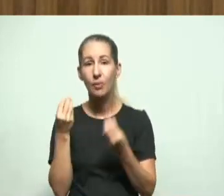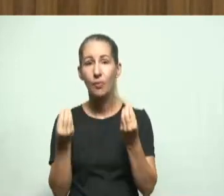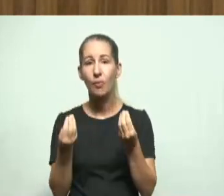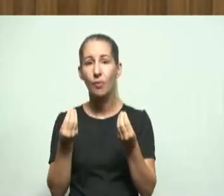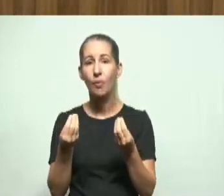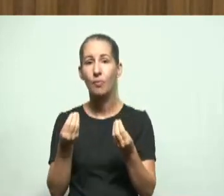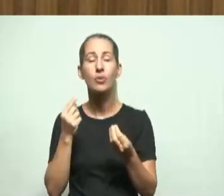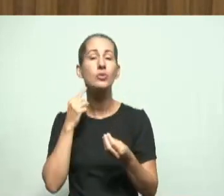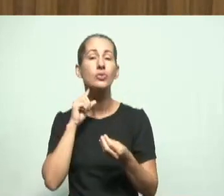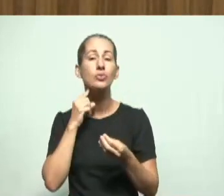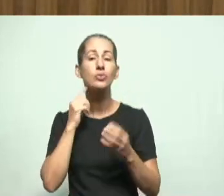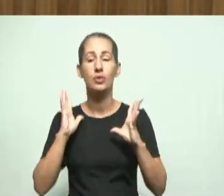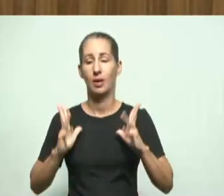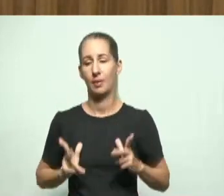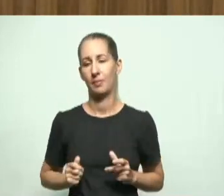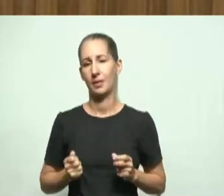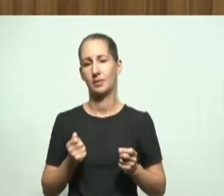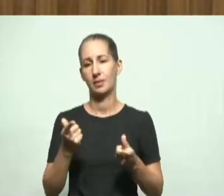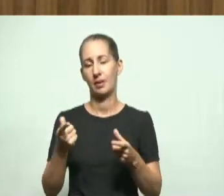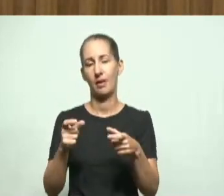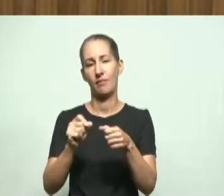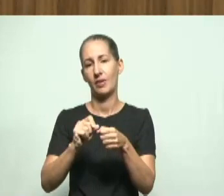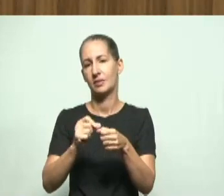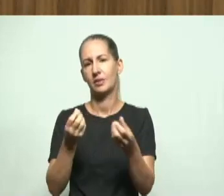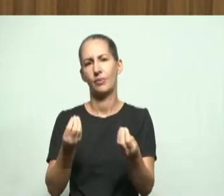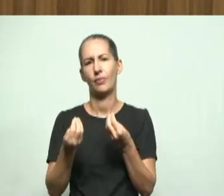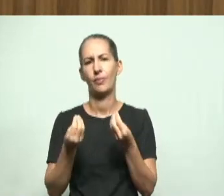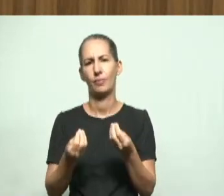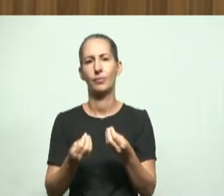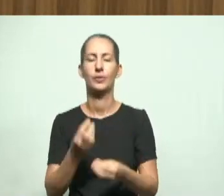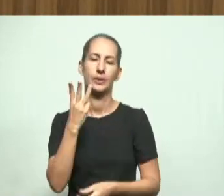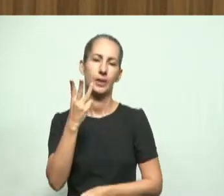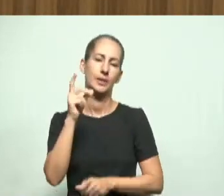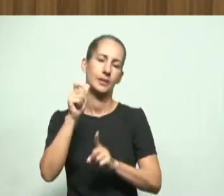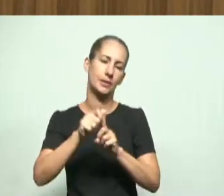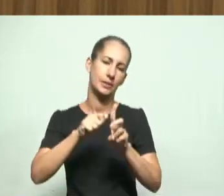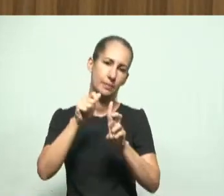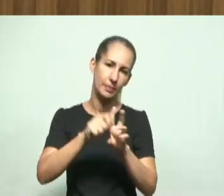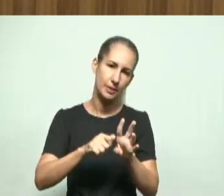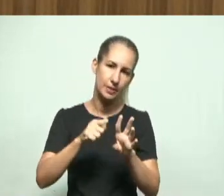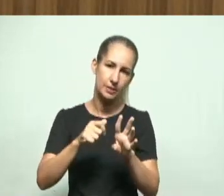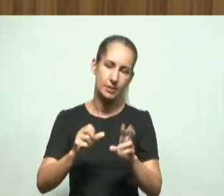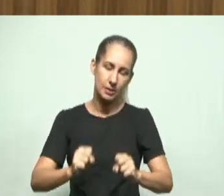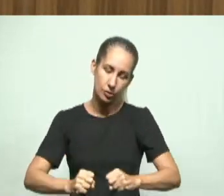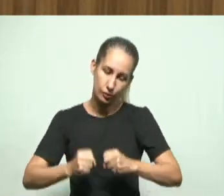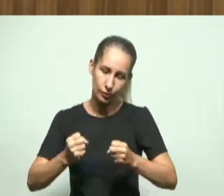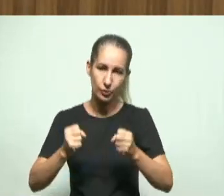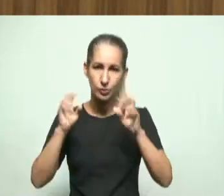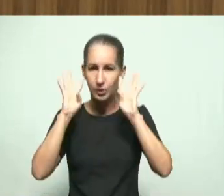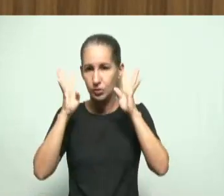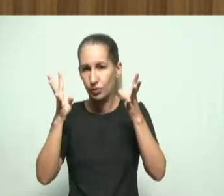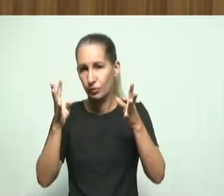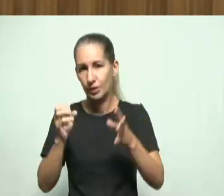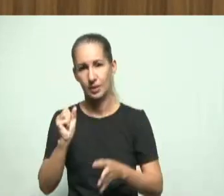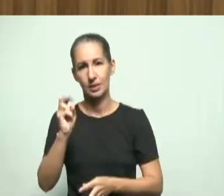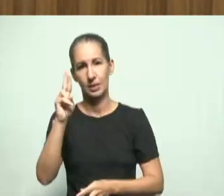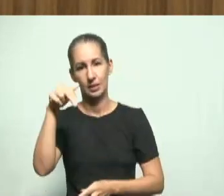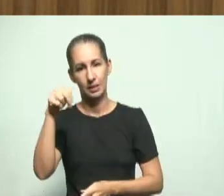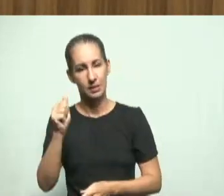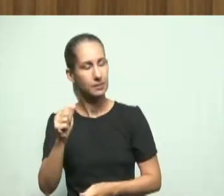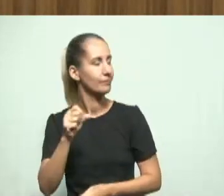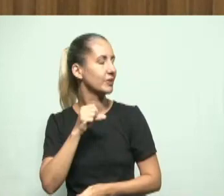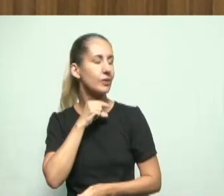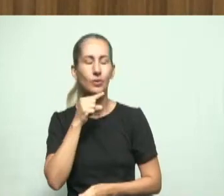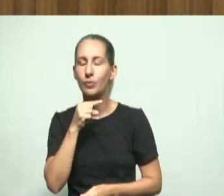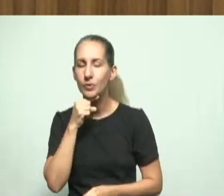o esgoto sanitário também. Olha só. Então, faz 3 meses que eu tento resolver com as Centas e não consigo, porque